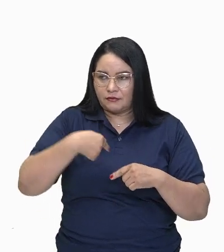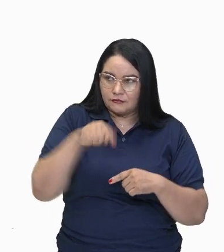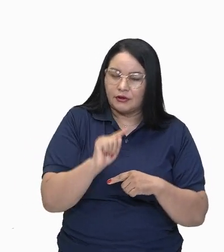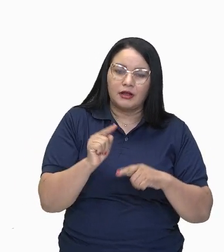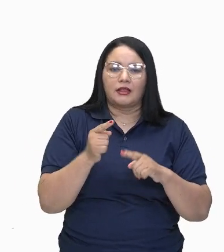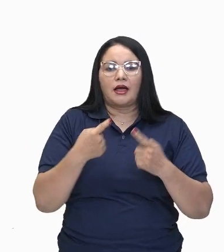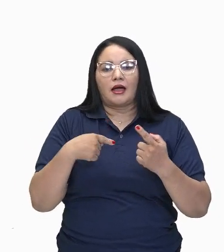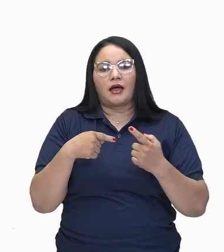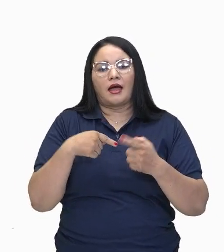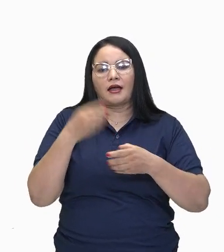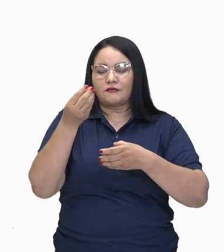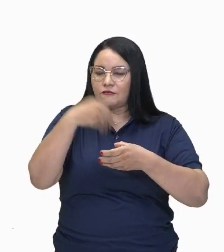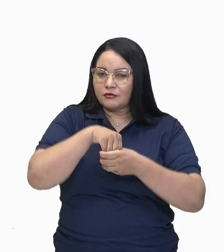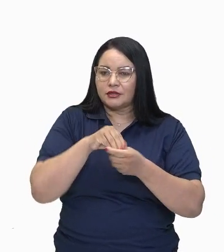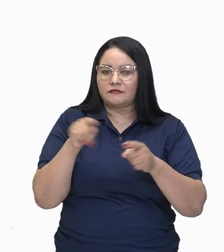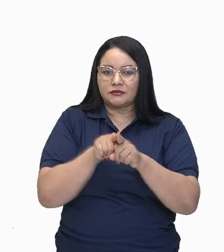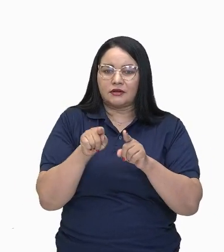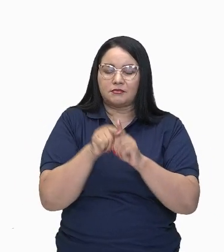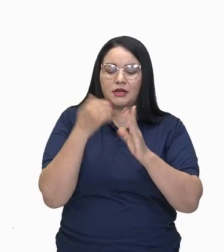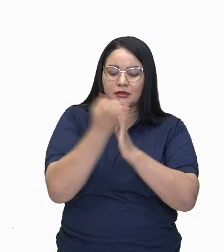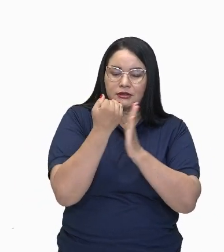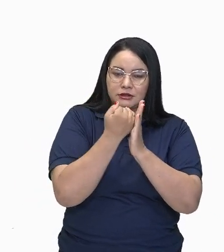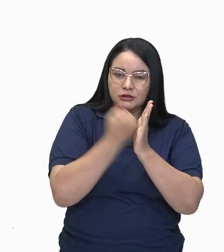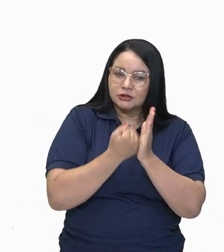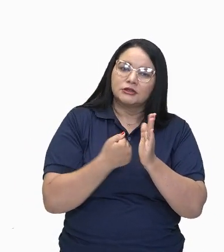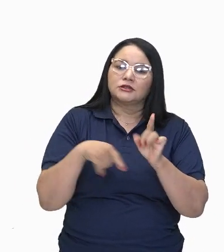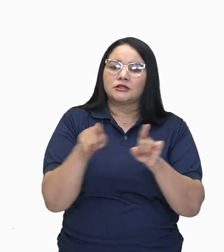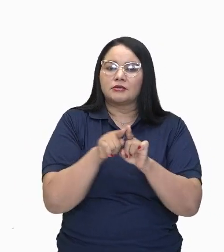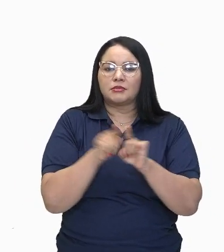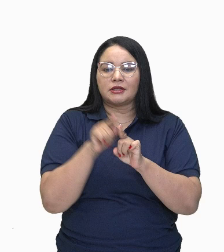cartório, fazia o alistamento, tinha todo